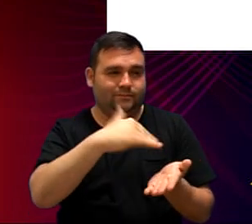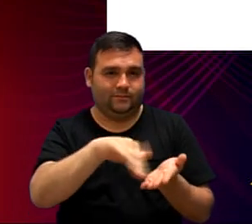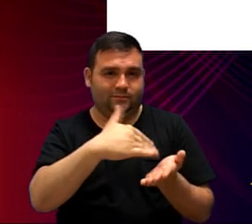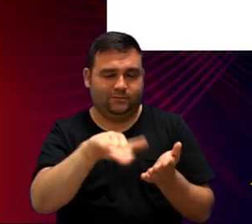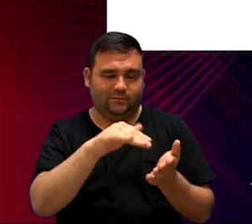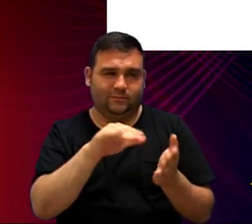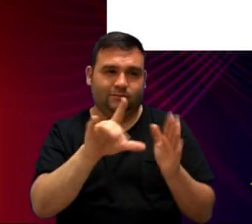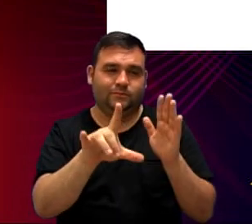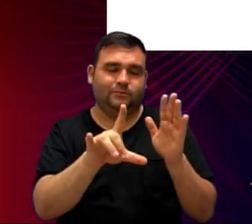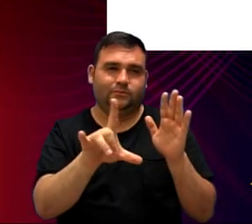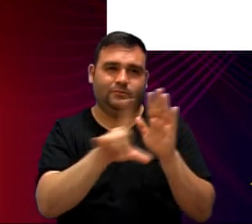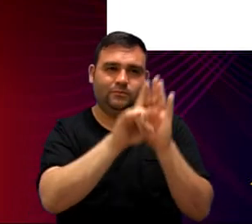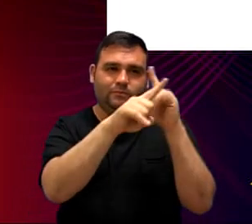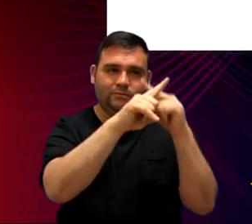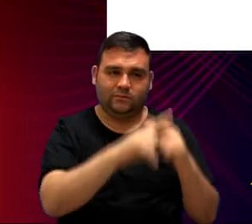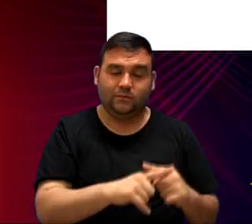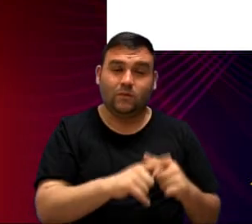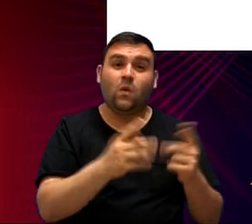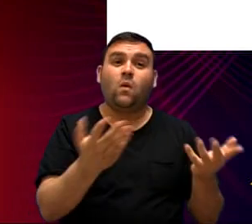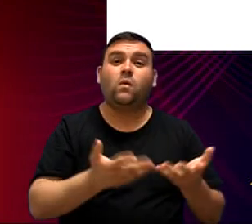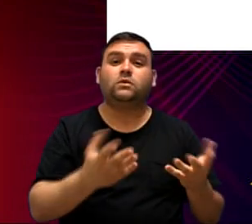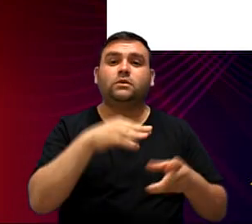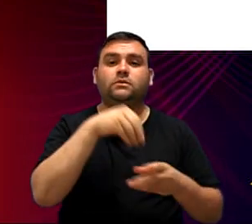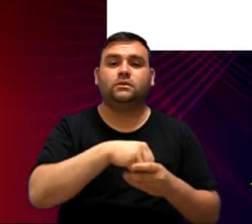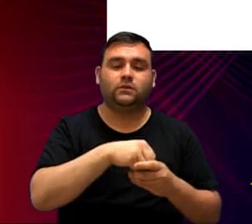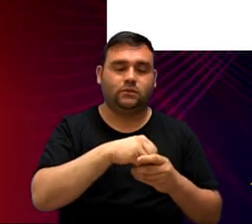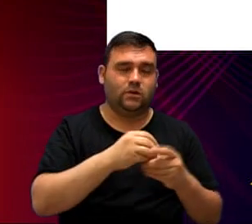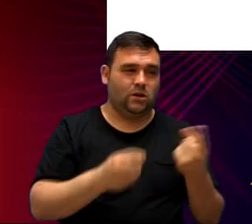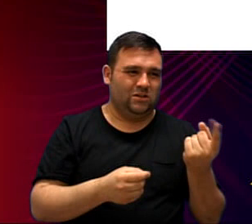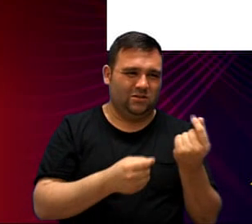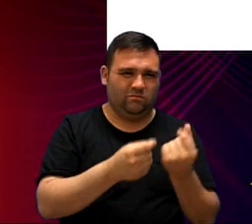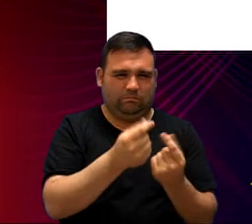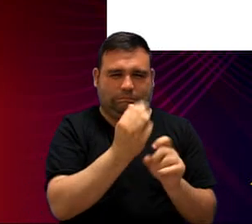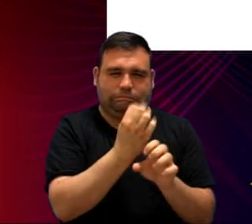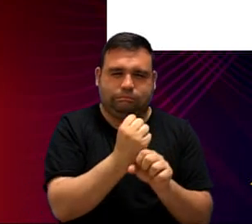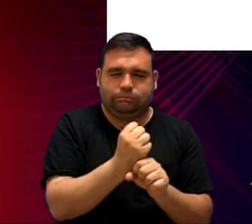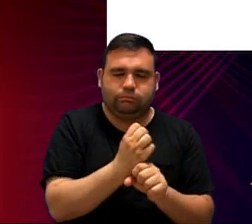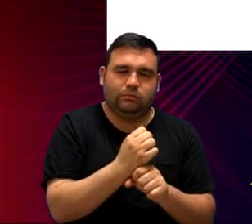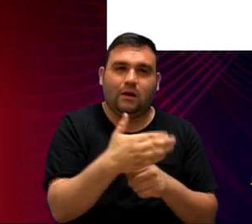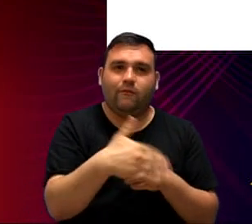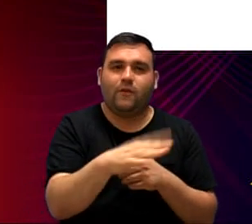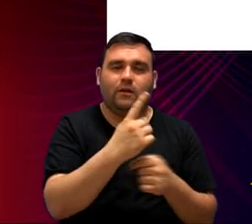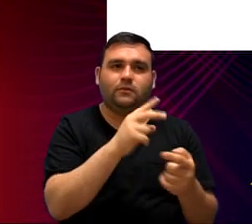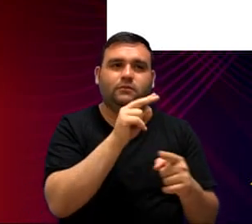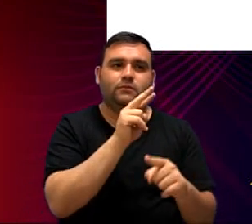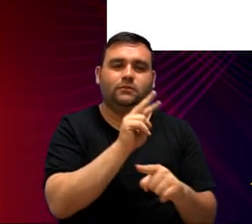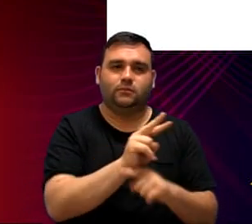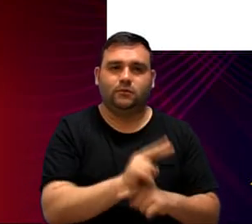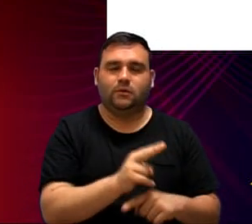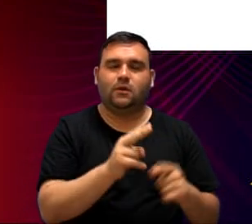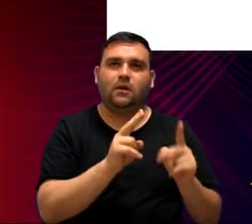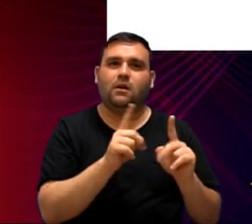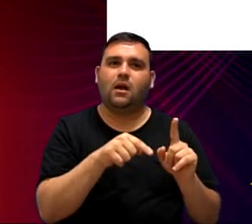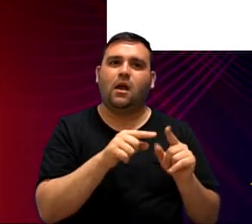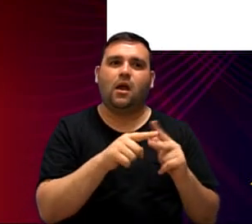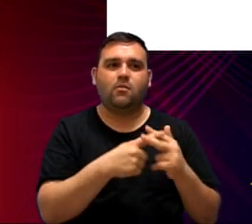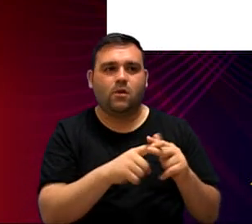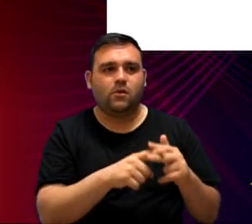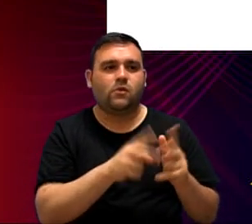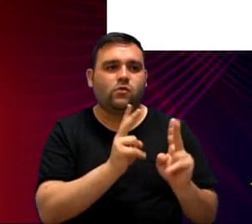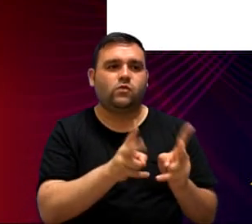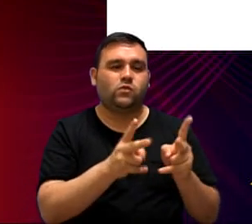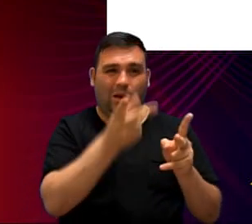de Licitações, que temos aqui dentro desses valores aqui estimado para custeio, praticamente a manutenção